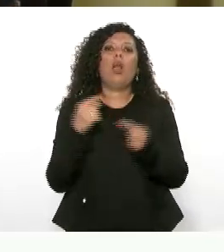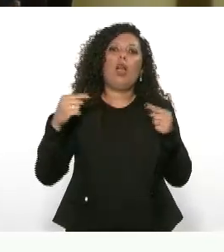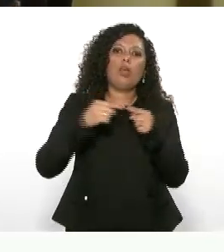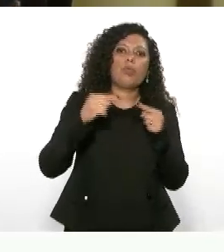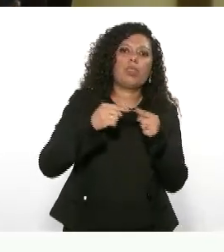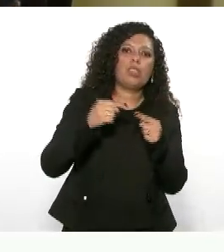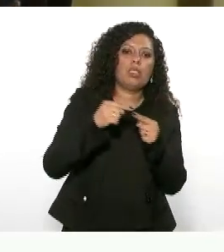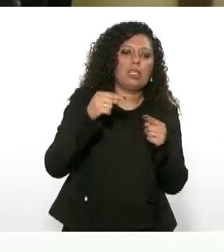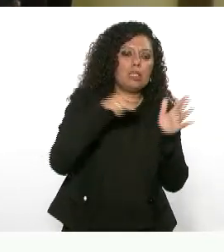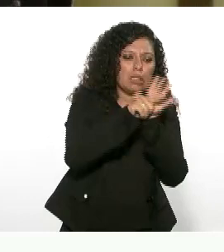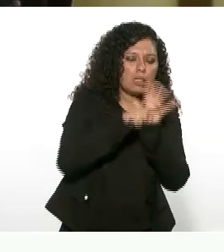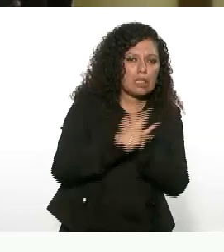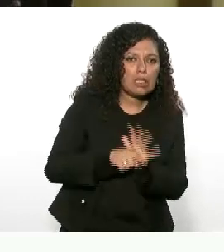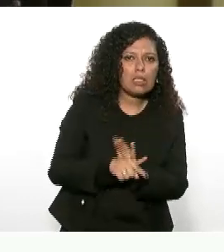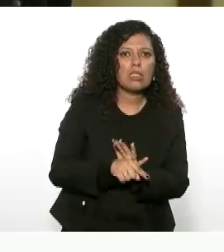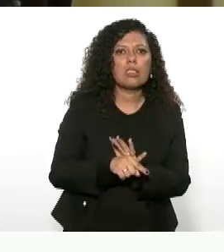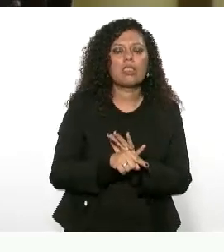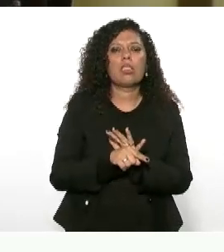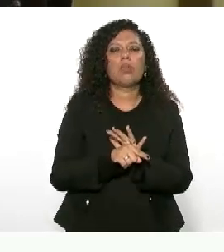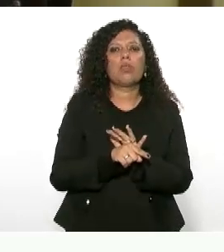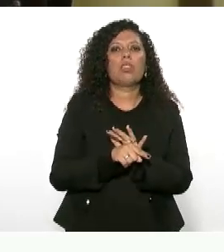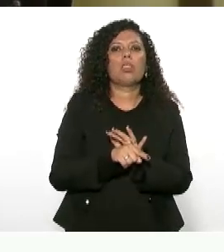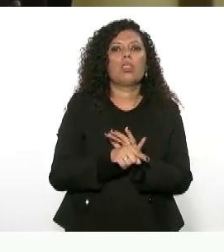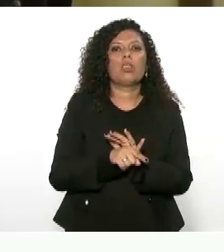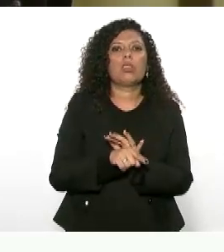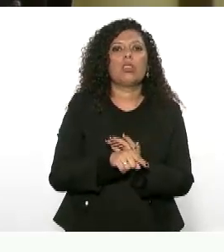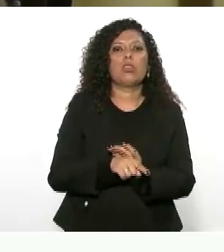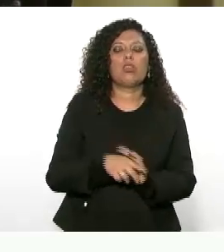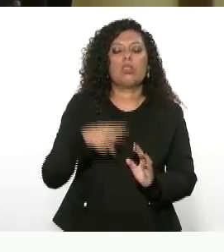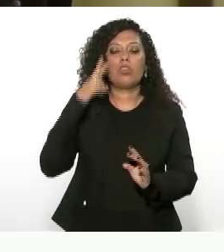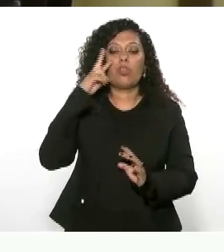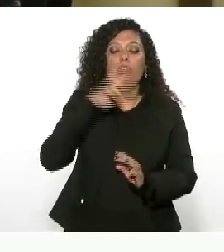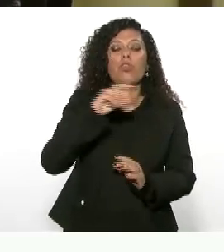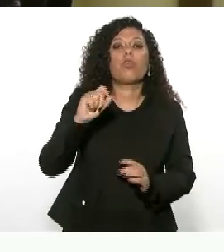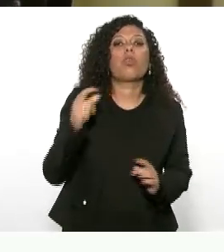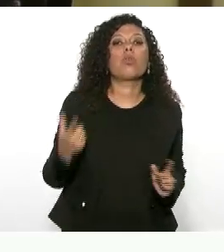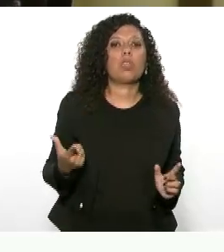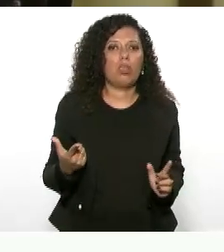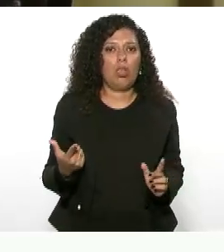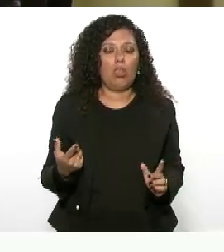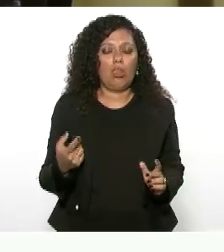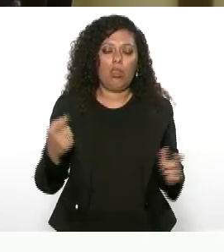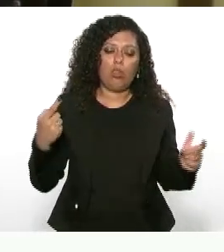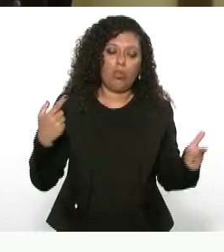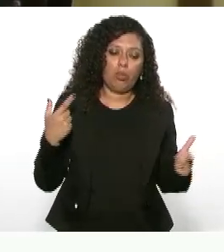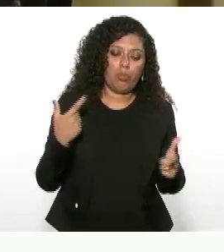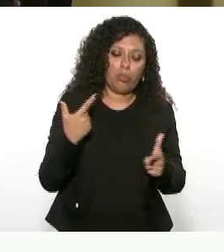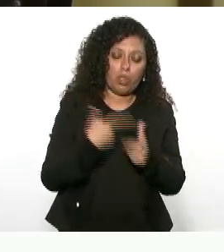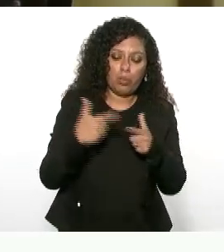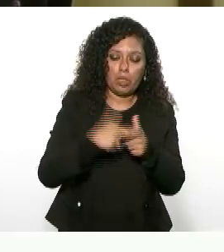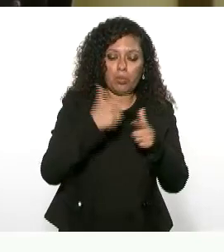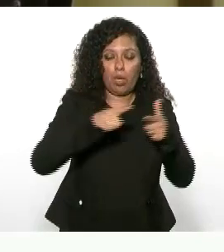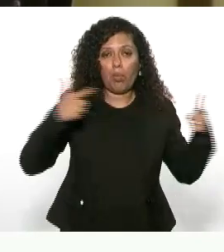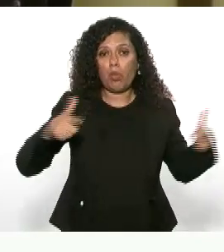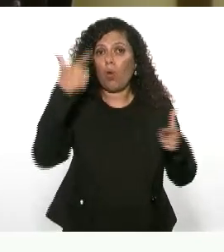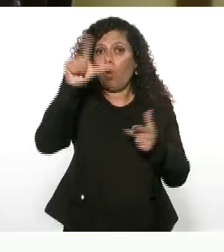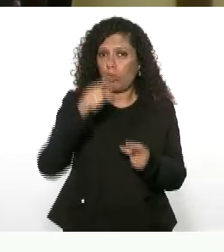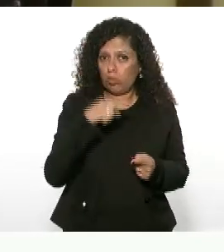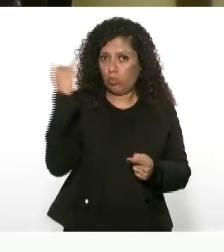perícia, a gente, na verdade, a gente consegue espancar essa dificuldade maior. E outro